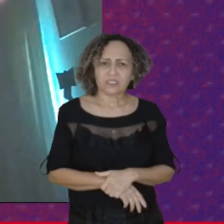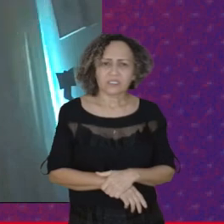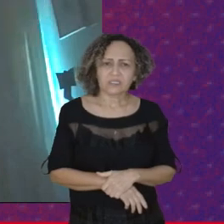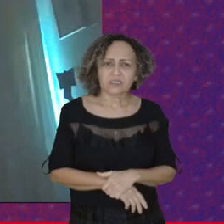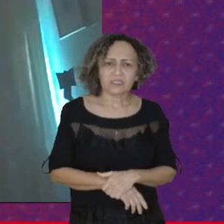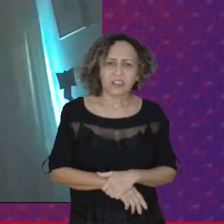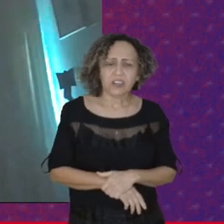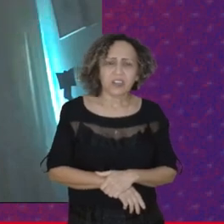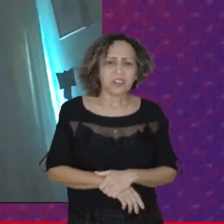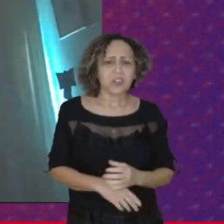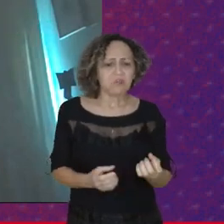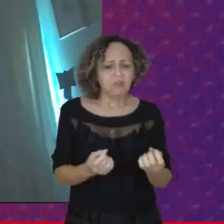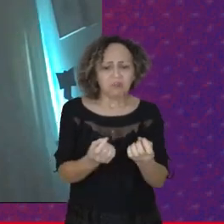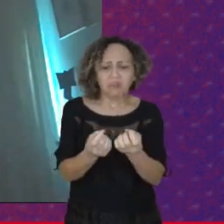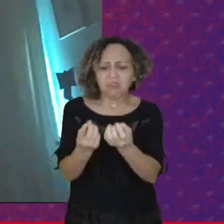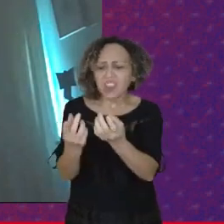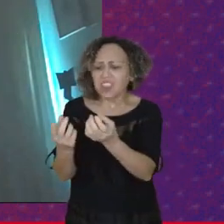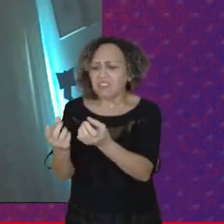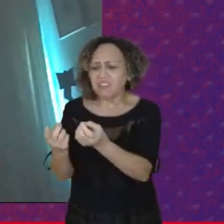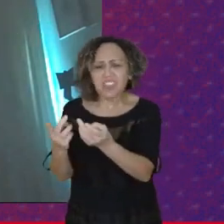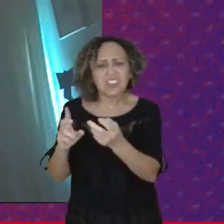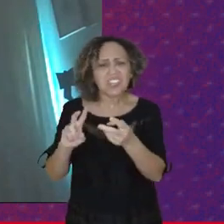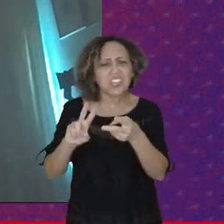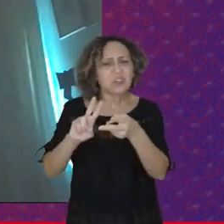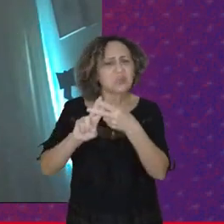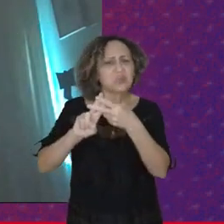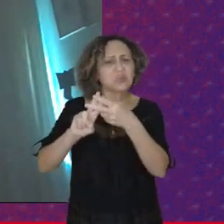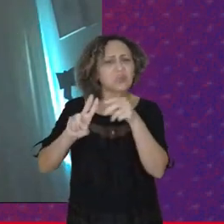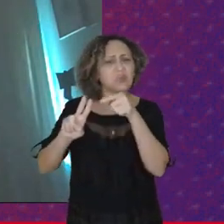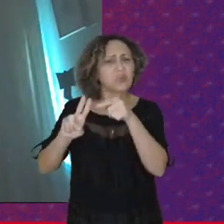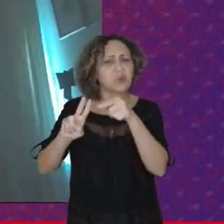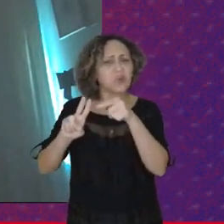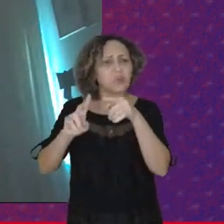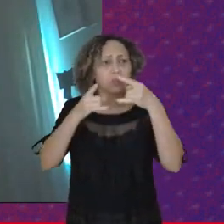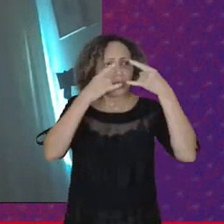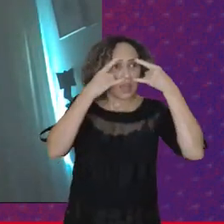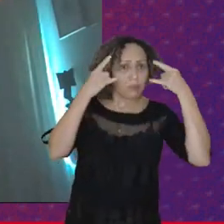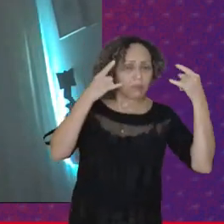que privatizaram o SUS, que abriu o SUS ao capital estrangeiro.